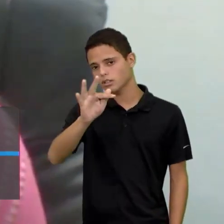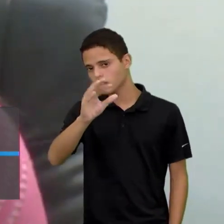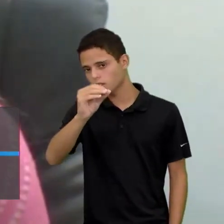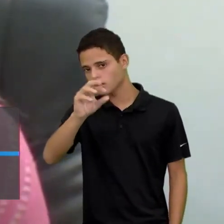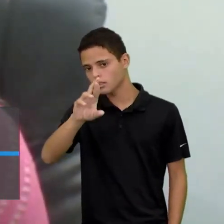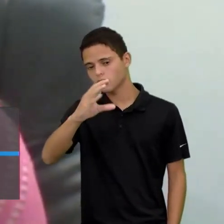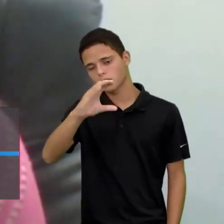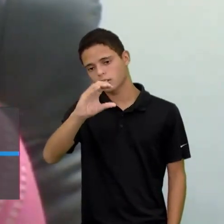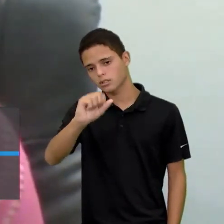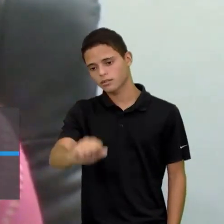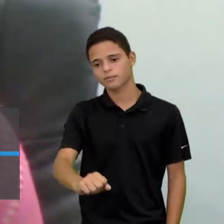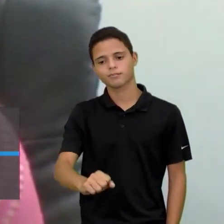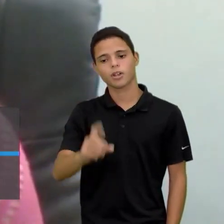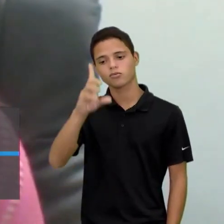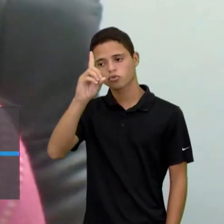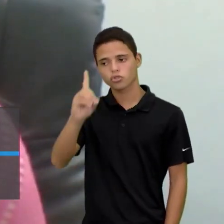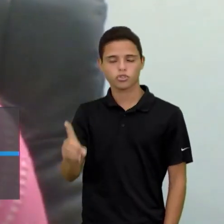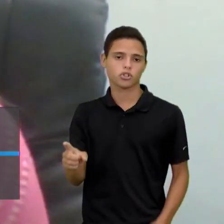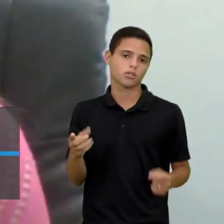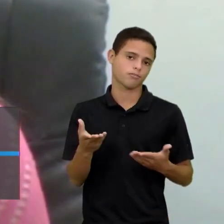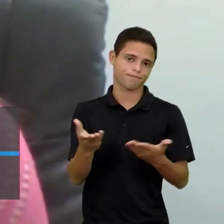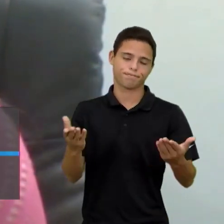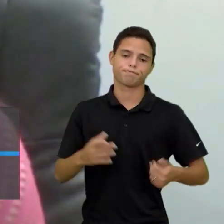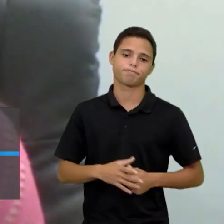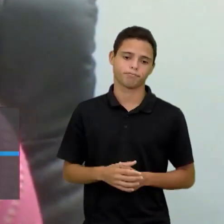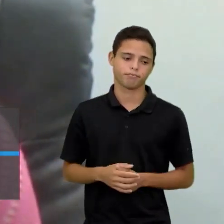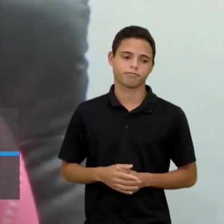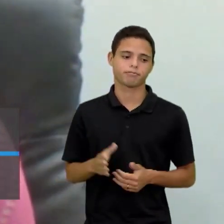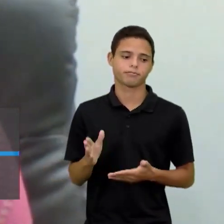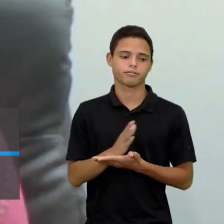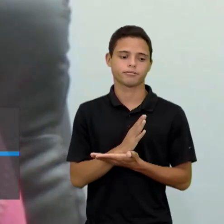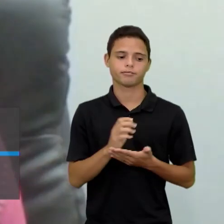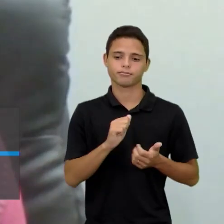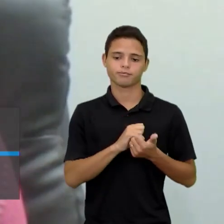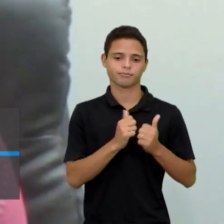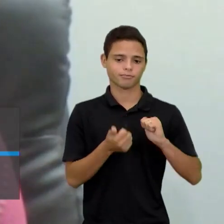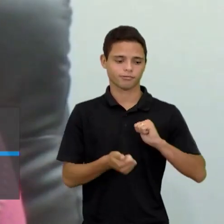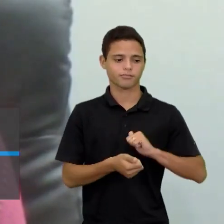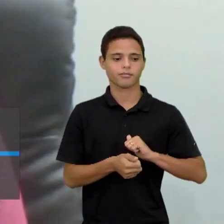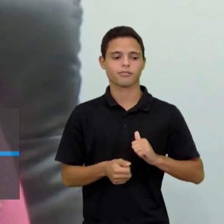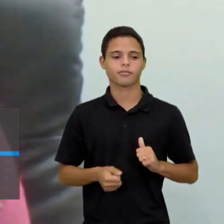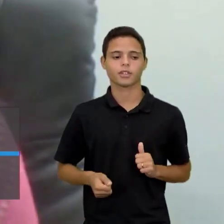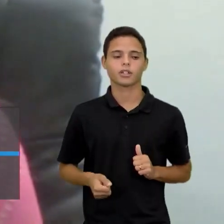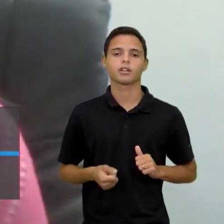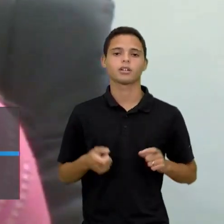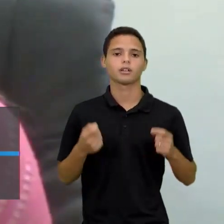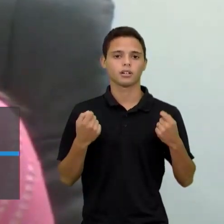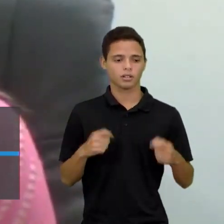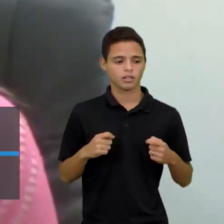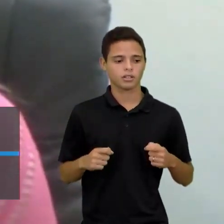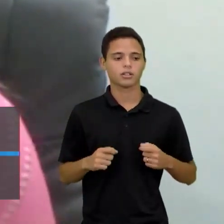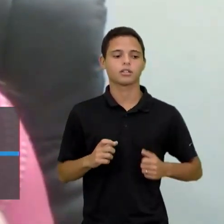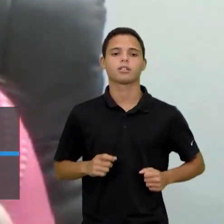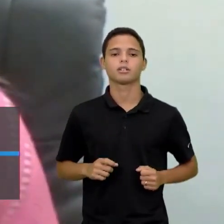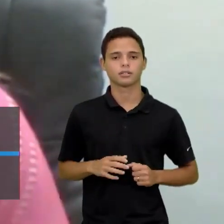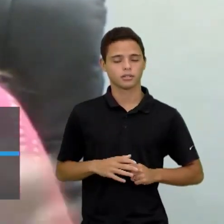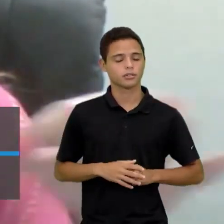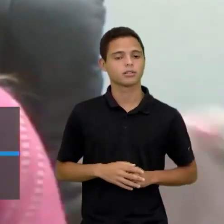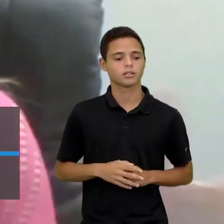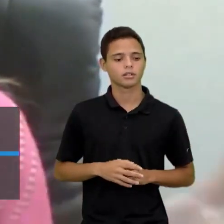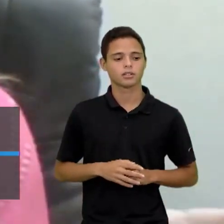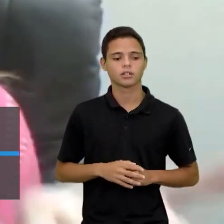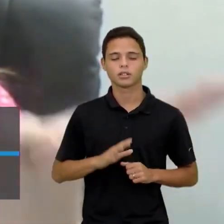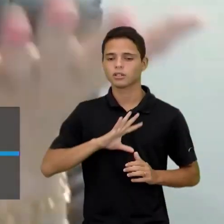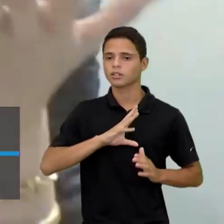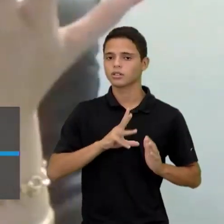são direitos desses alunos, tá? Essas adaptações arquitetônicas, elas devem estar preparadas em todo